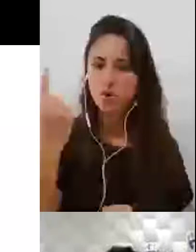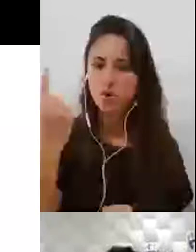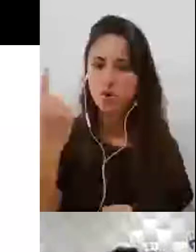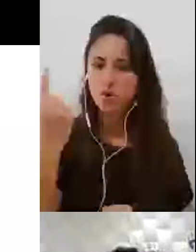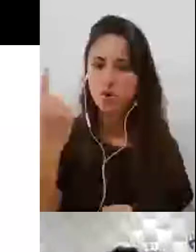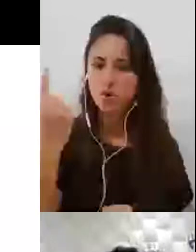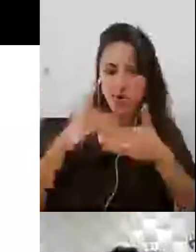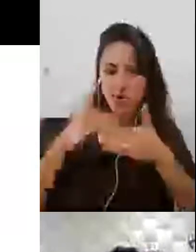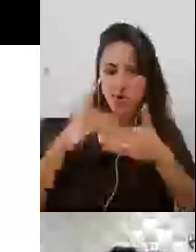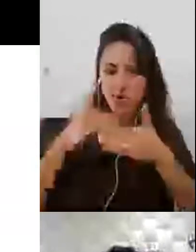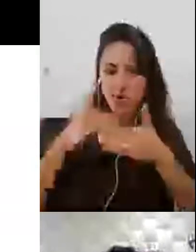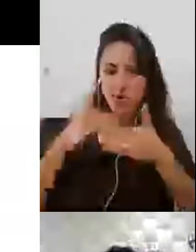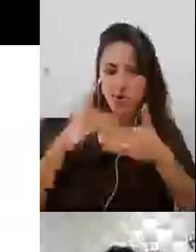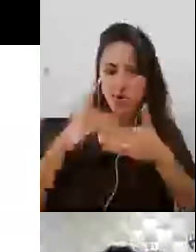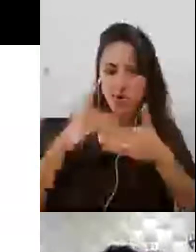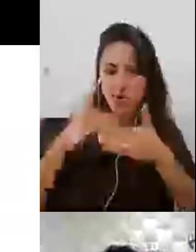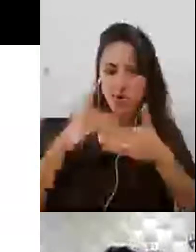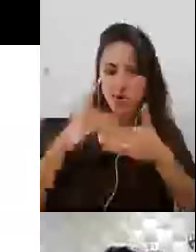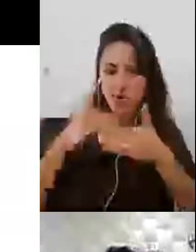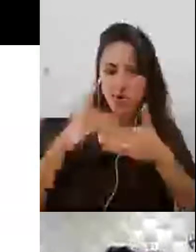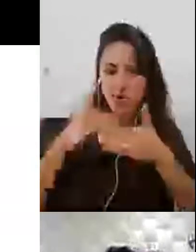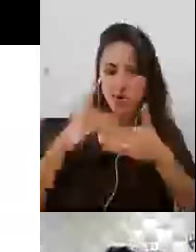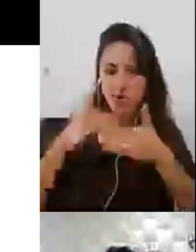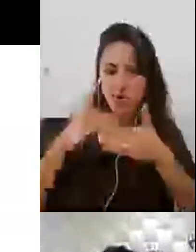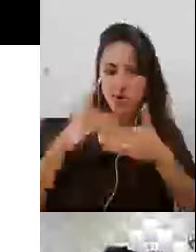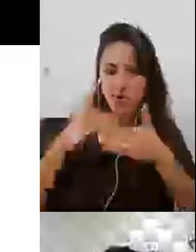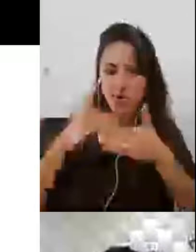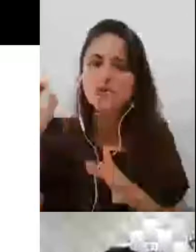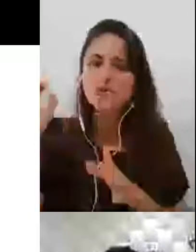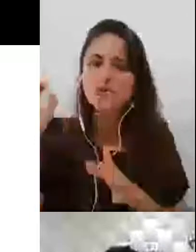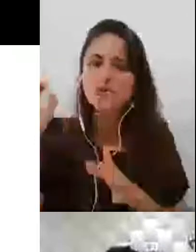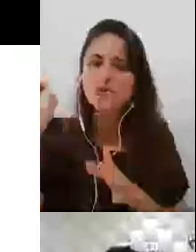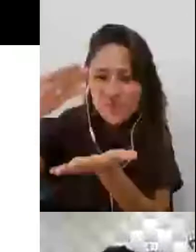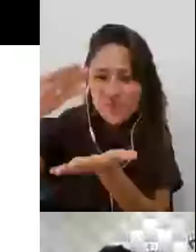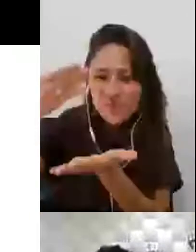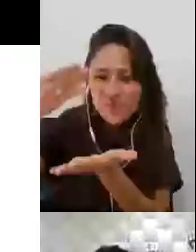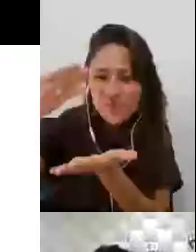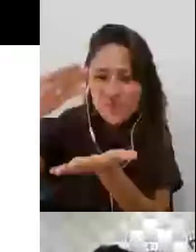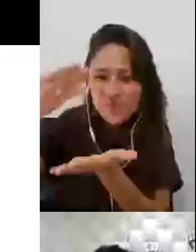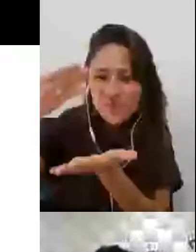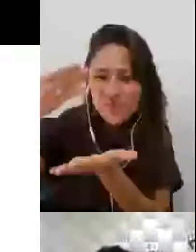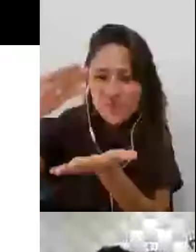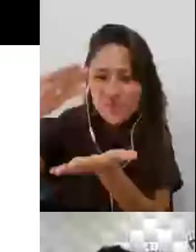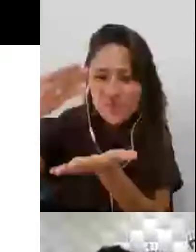tempo histórico a gente analisa lá a indústria, a iniciação da indústria lá em